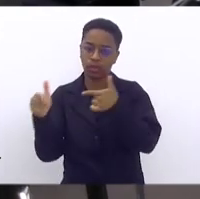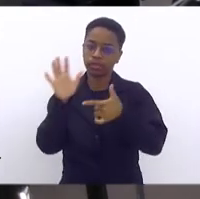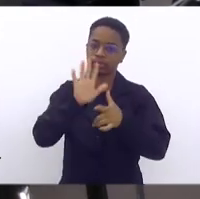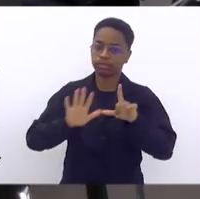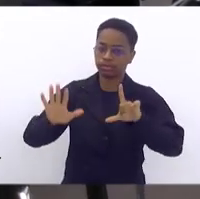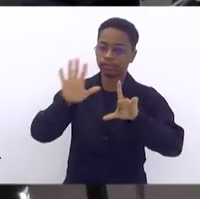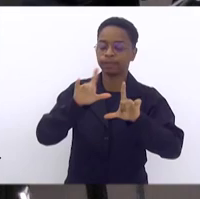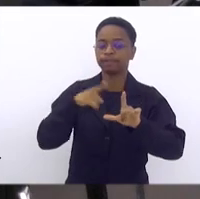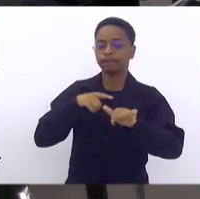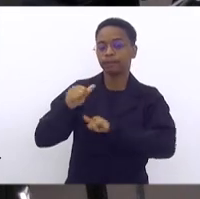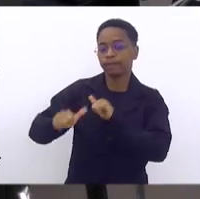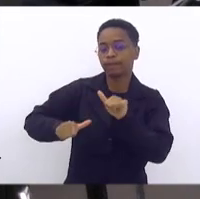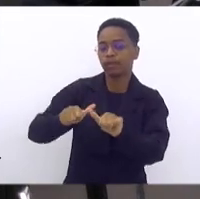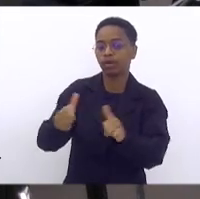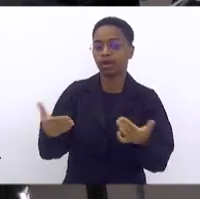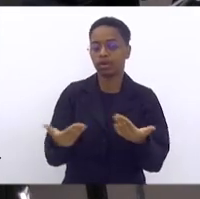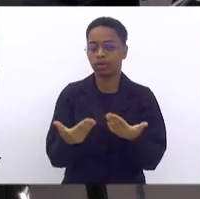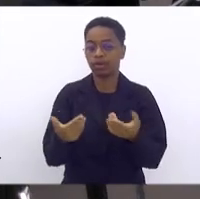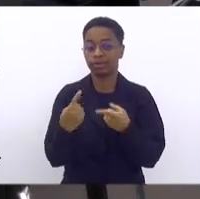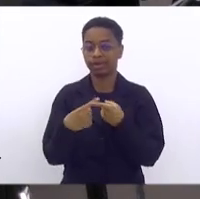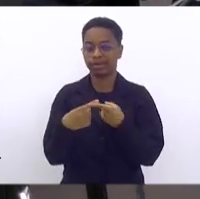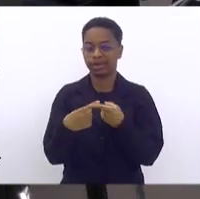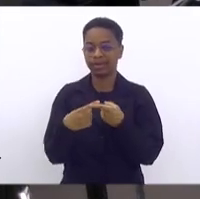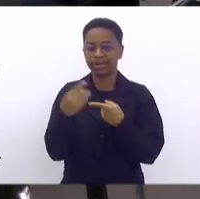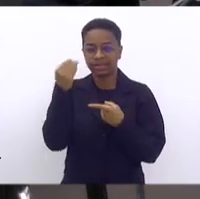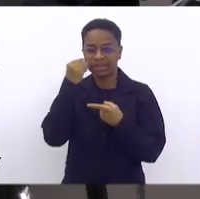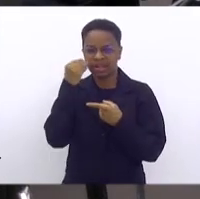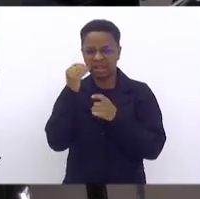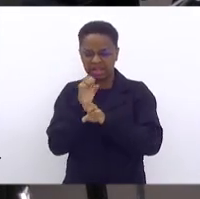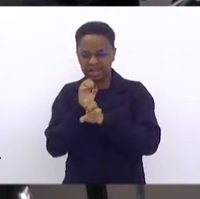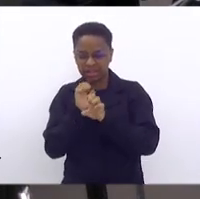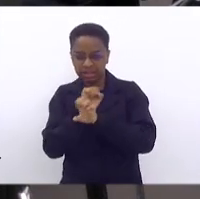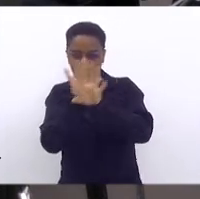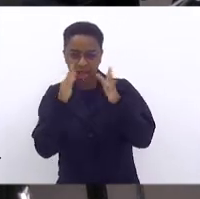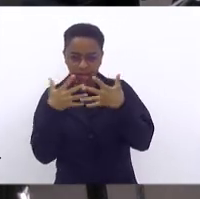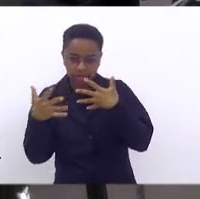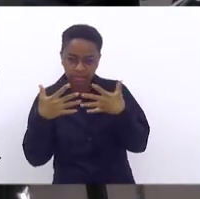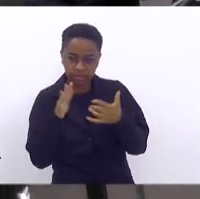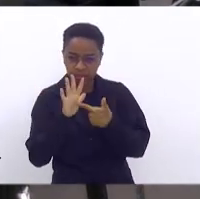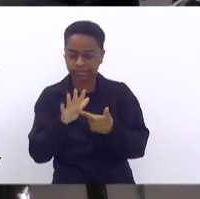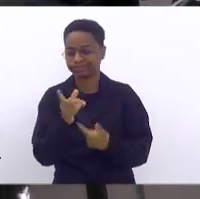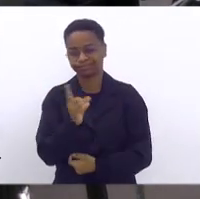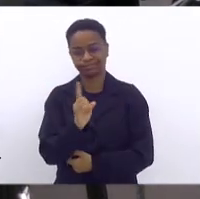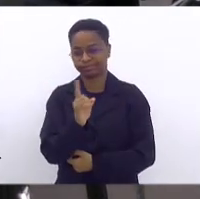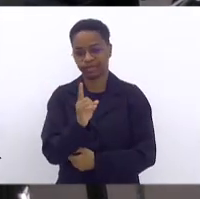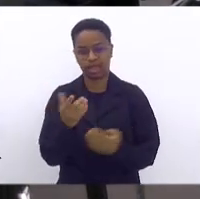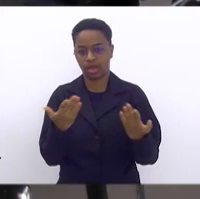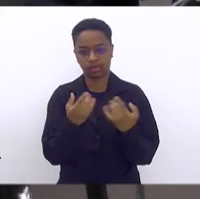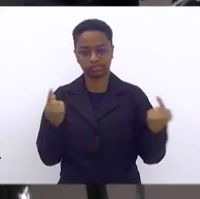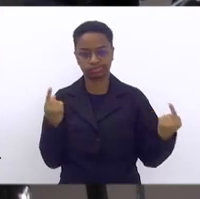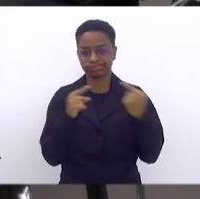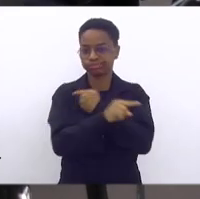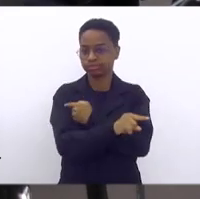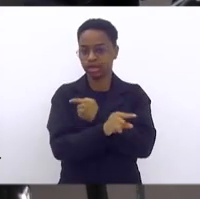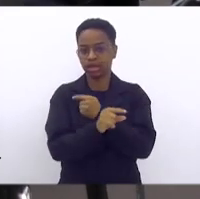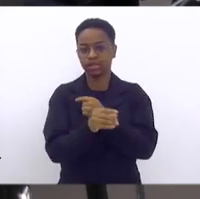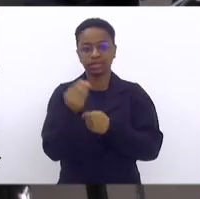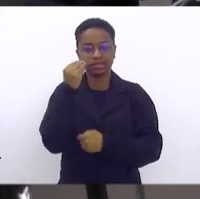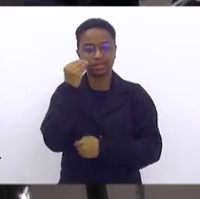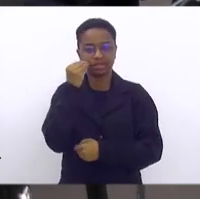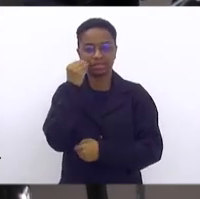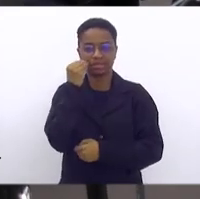nessa movimentação de, ao invés de tornar mais transparente os seus dados, colocá-los numa